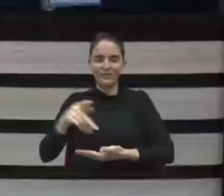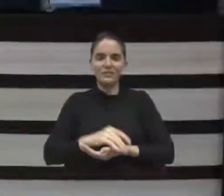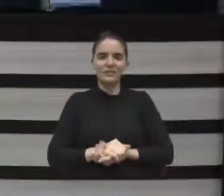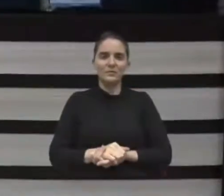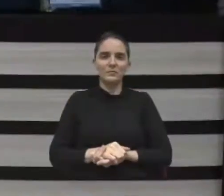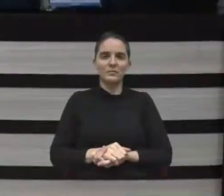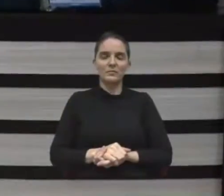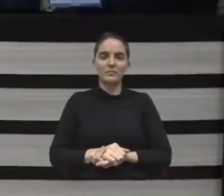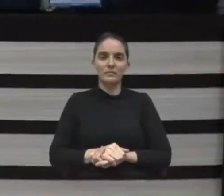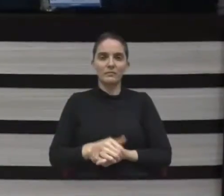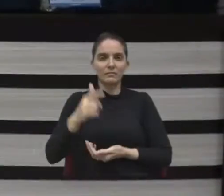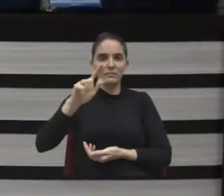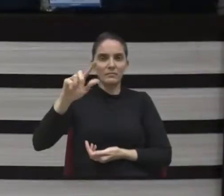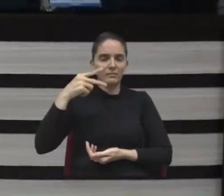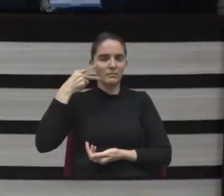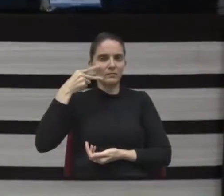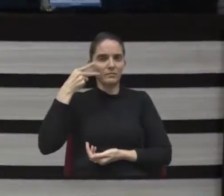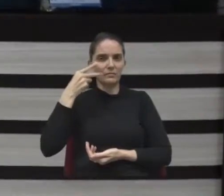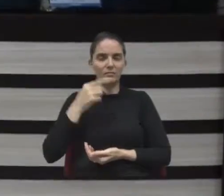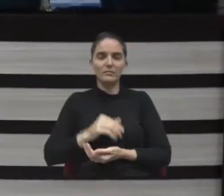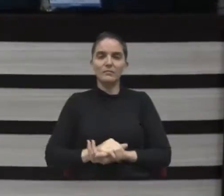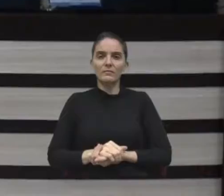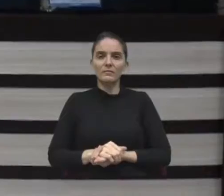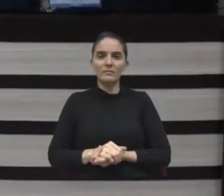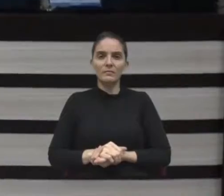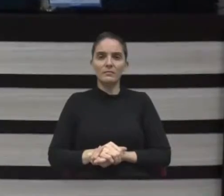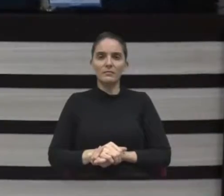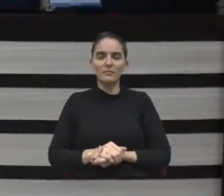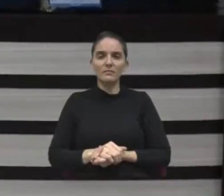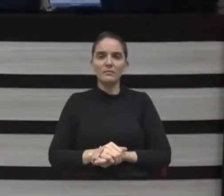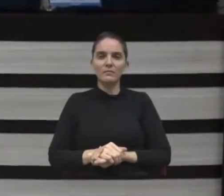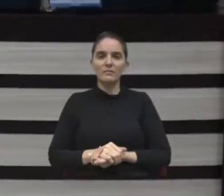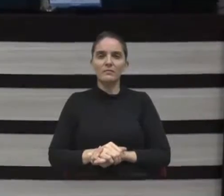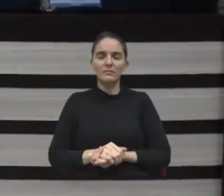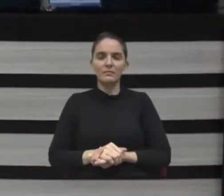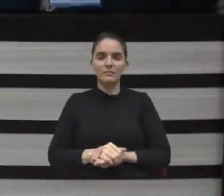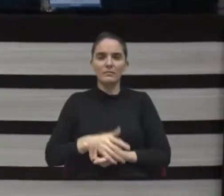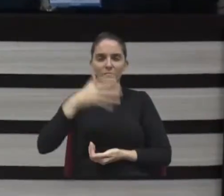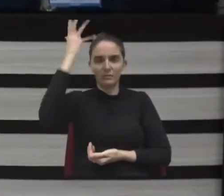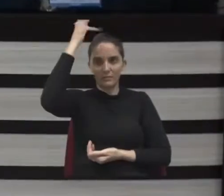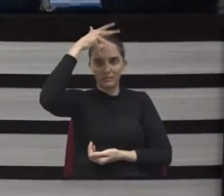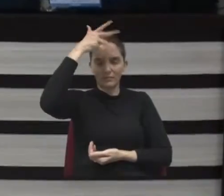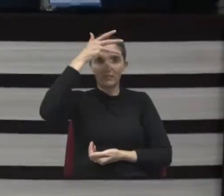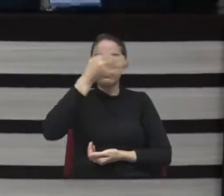algum vereador deseja Desejo. para discutir o projeto? Vereadora Érica Tanque.